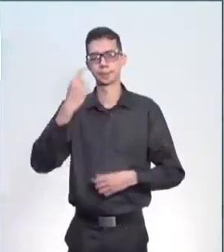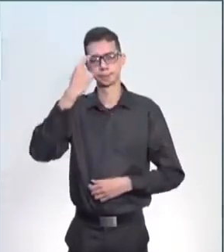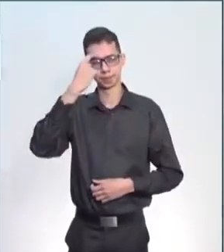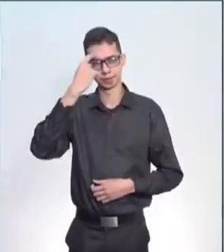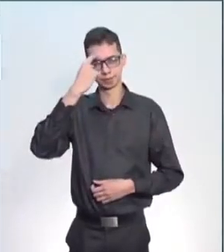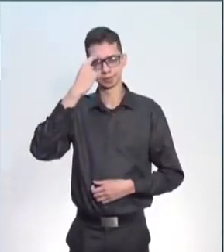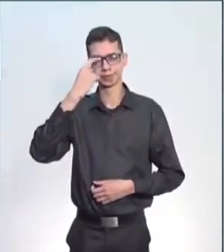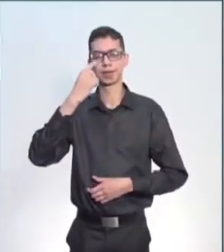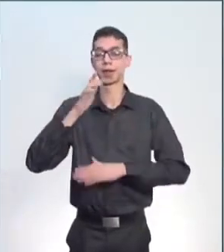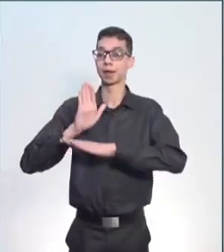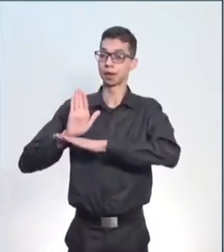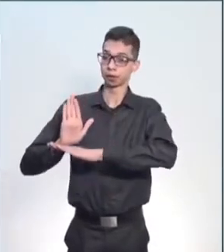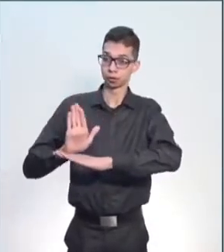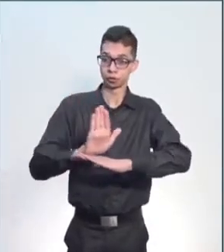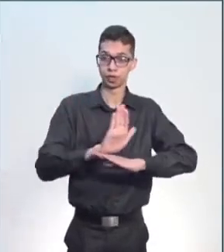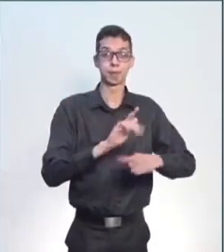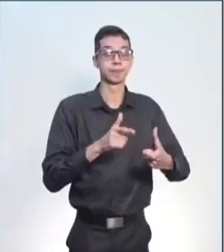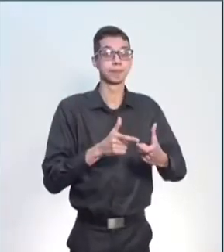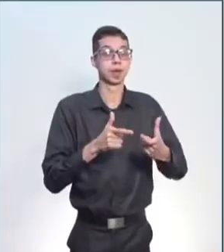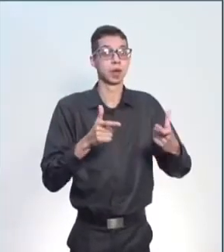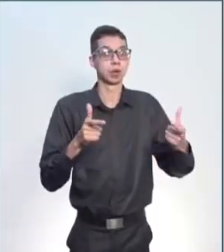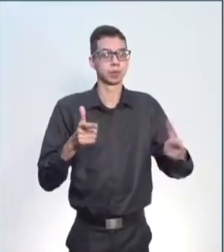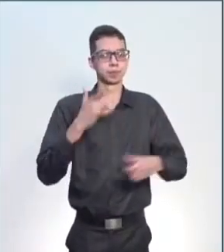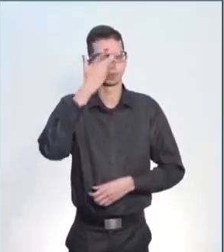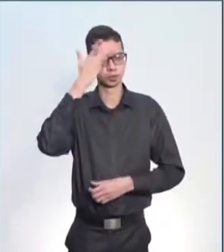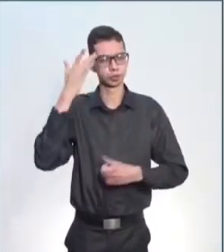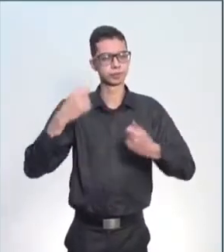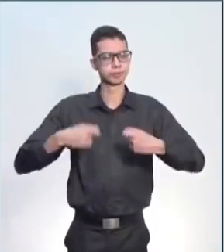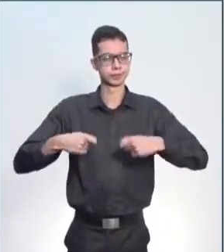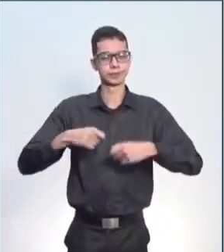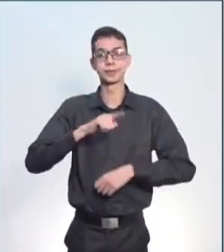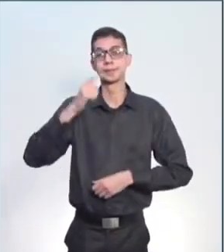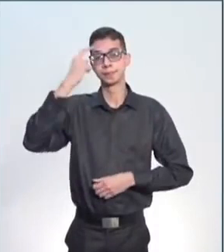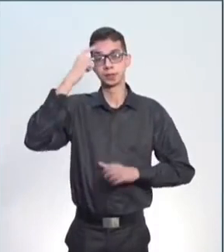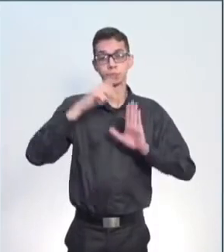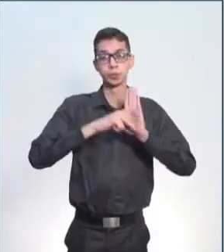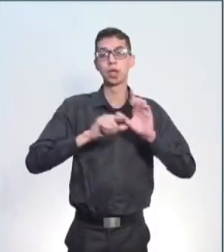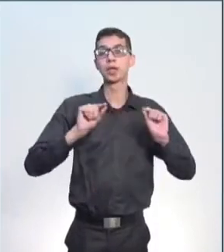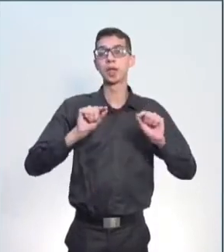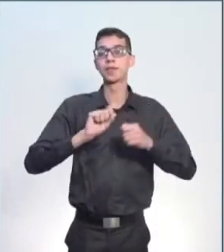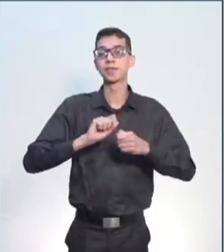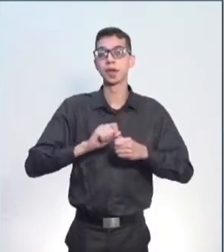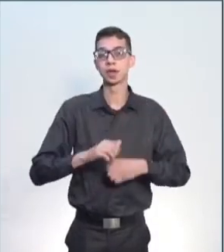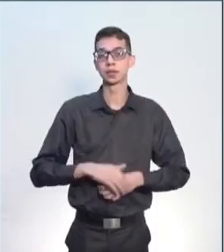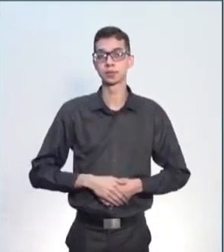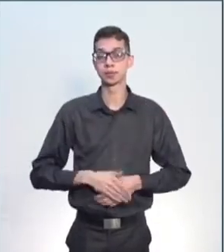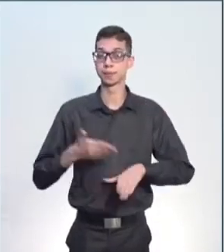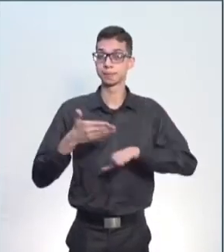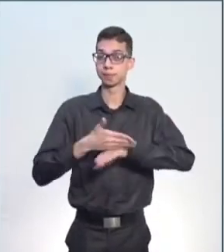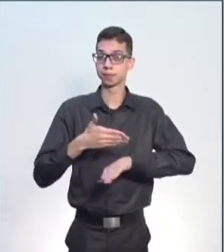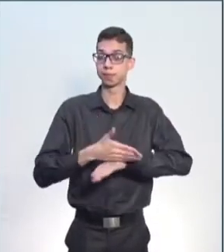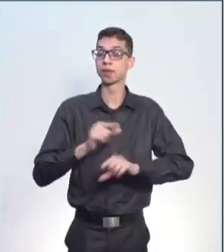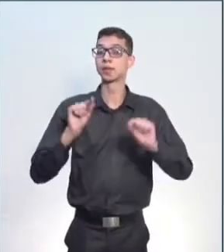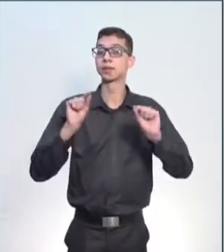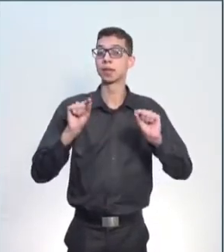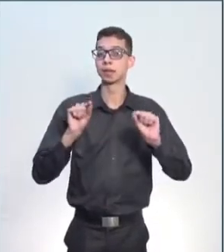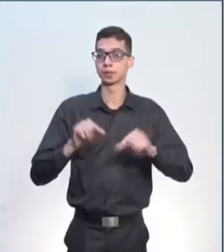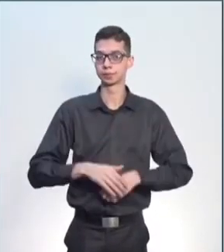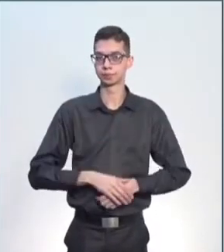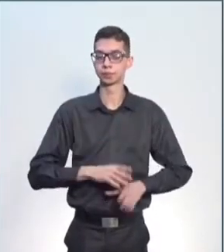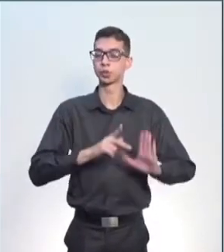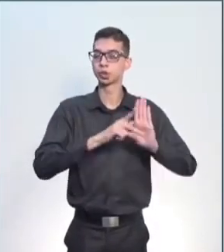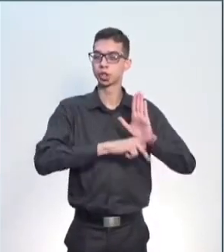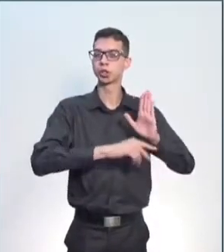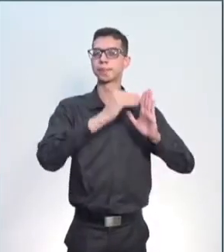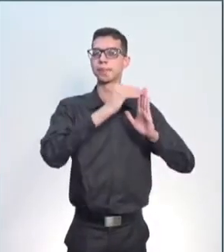a maioria das pessoas. Pense que um projeto tem que ter quem vai fazer, quem vai participar. E nesse projeto, a questão,